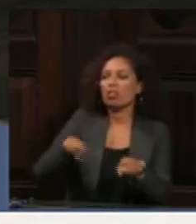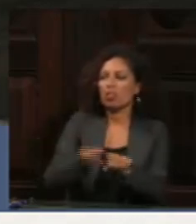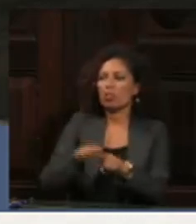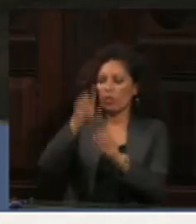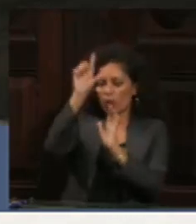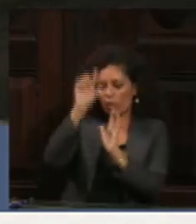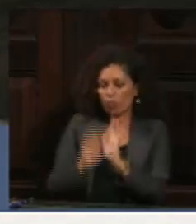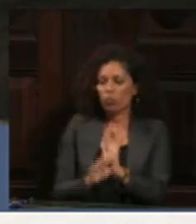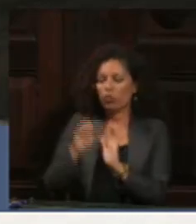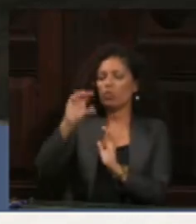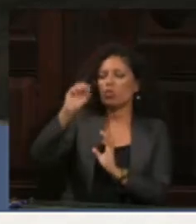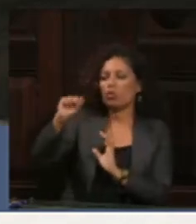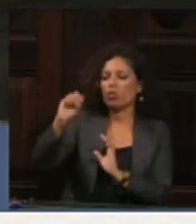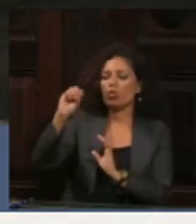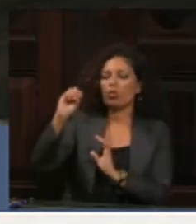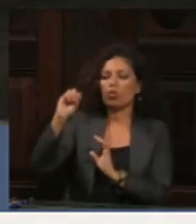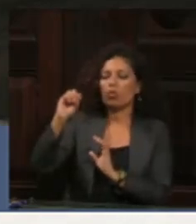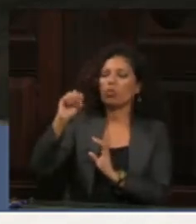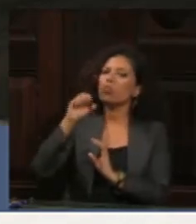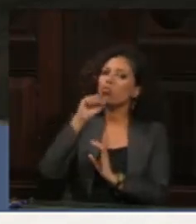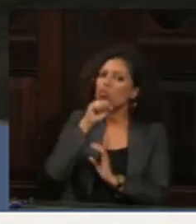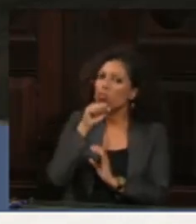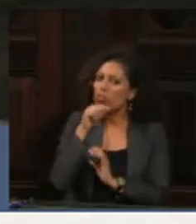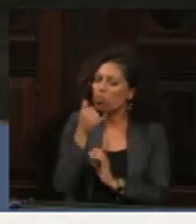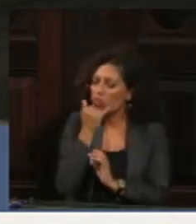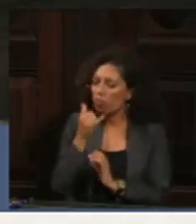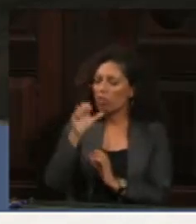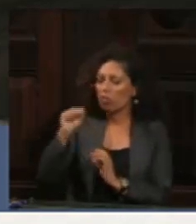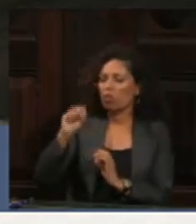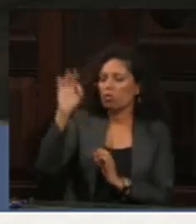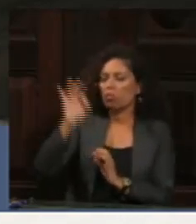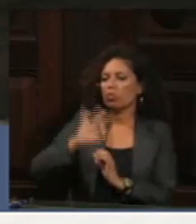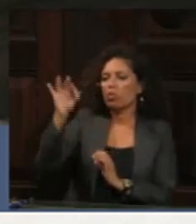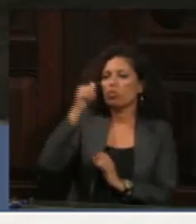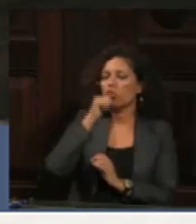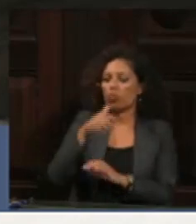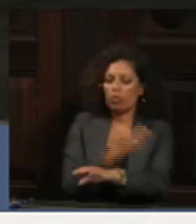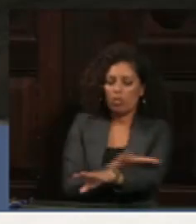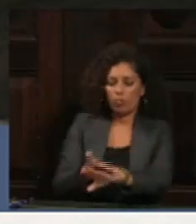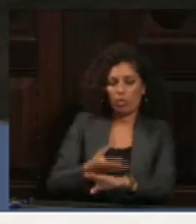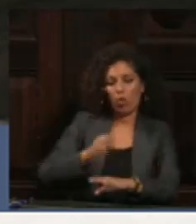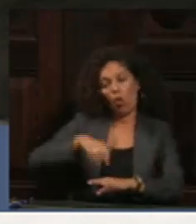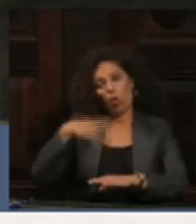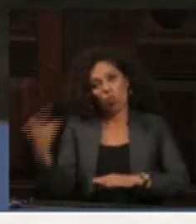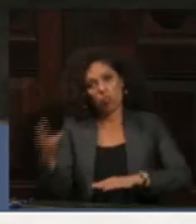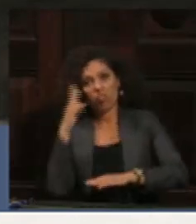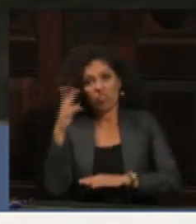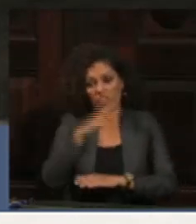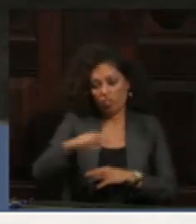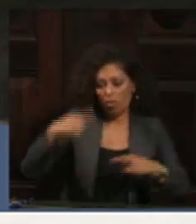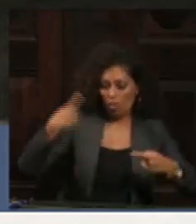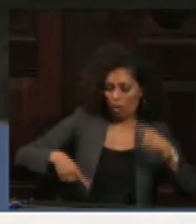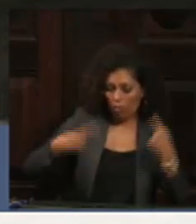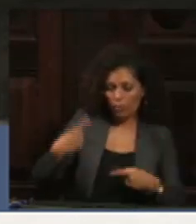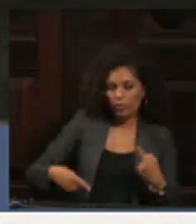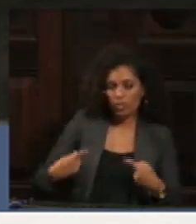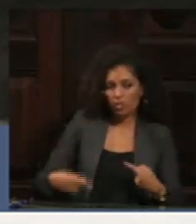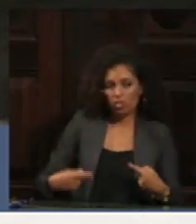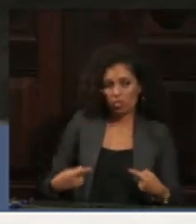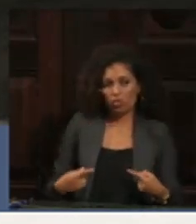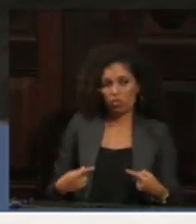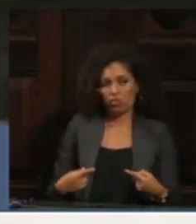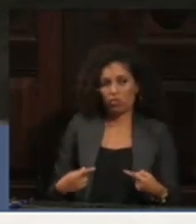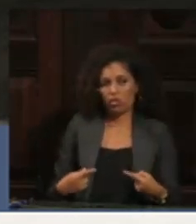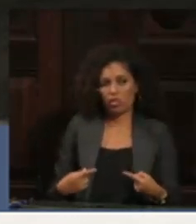em 8% do feminicídio de mulheres brancas. Ou a gente olha para essa política aqui, esse lugar aqui,